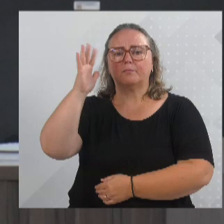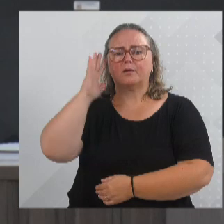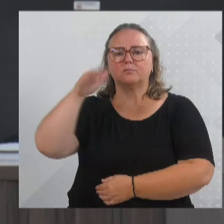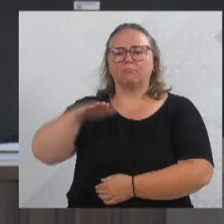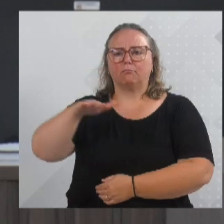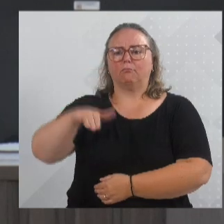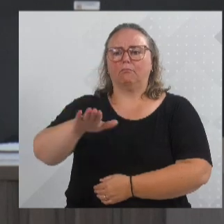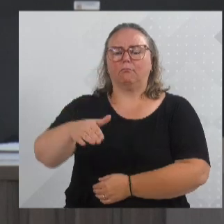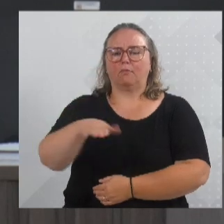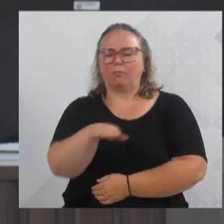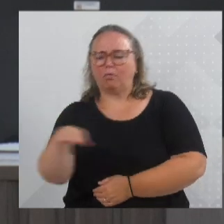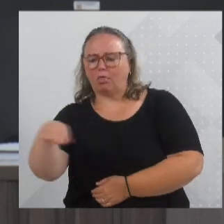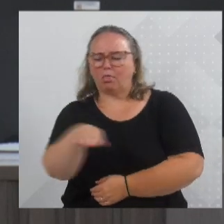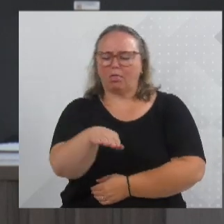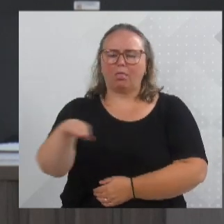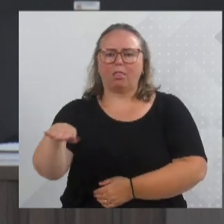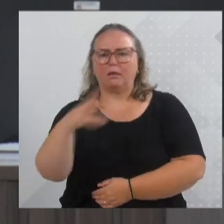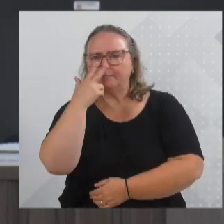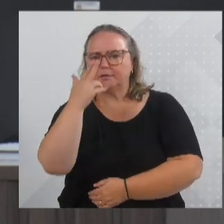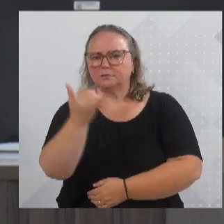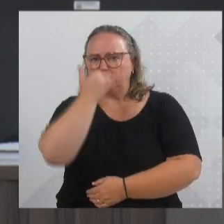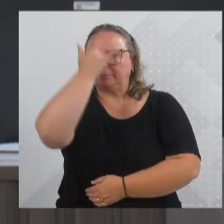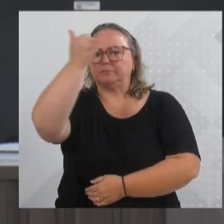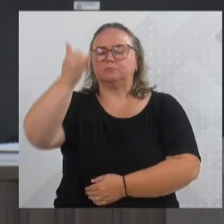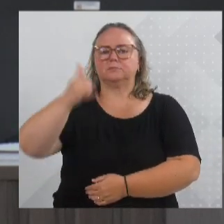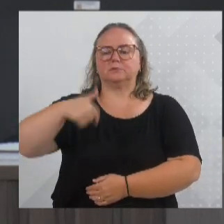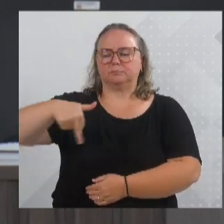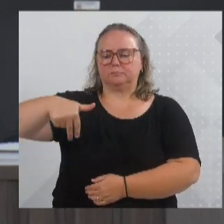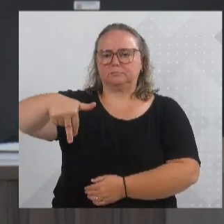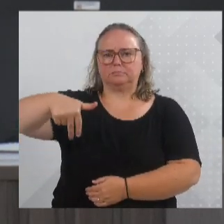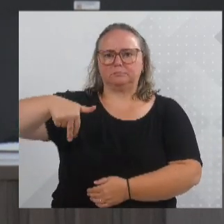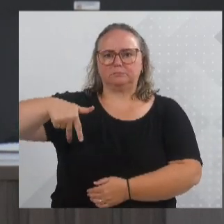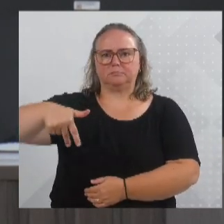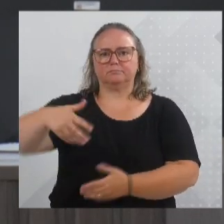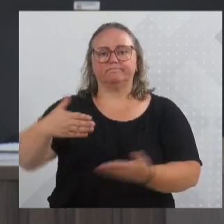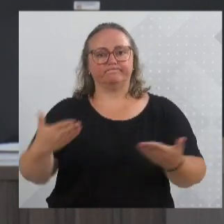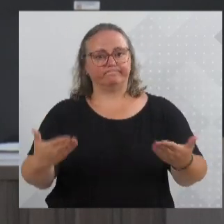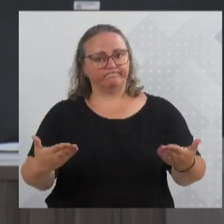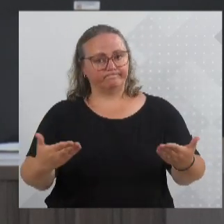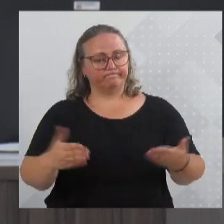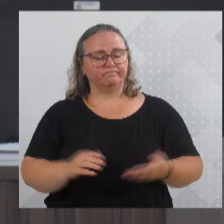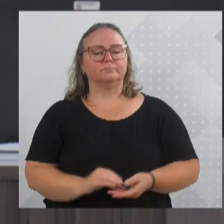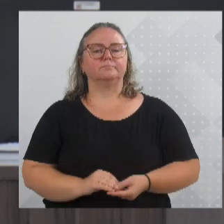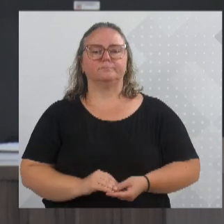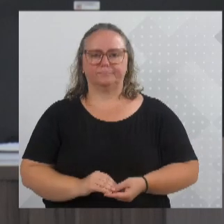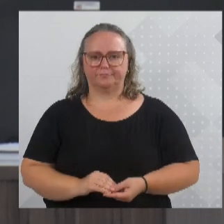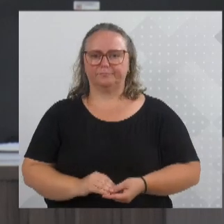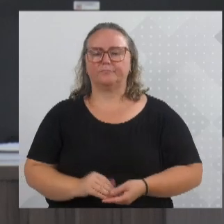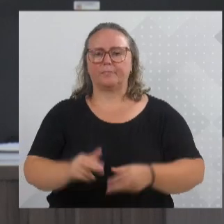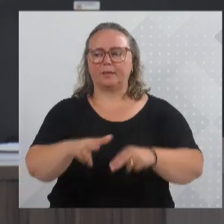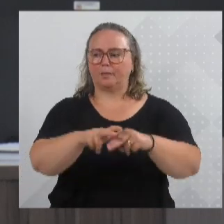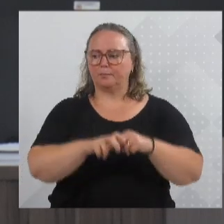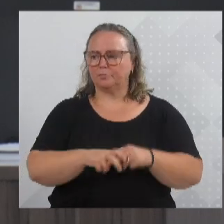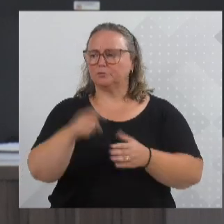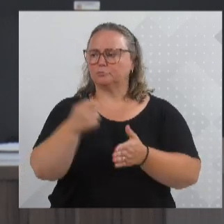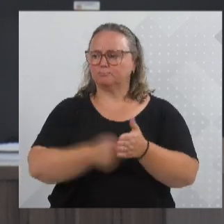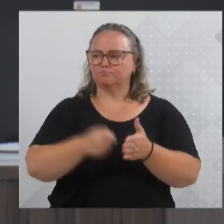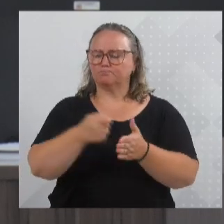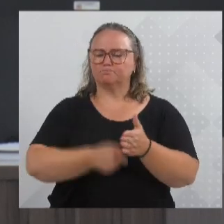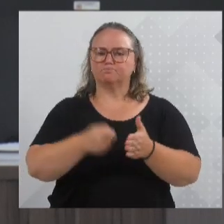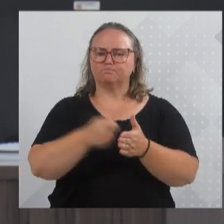carro desvia no buraco, para não pegar o buraco, vai pegar o pedestre naquela via. Então, vamos lutar juntos para que a gente consiga também